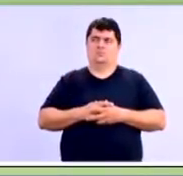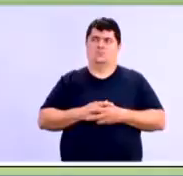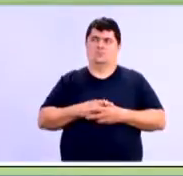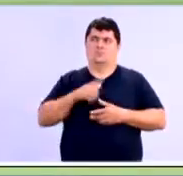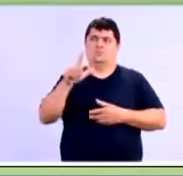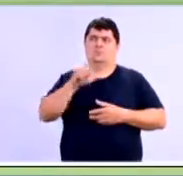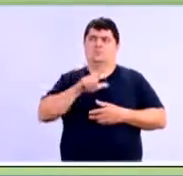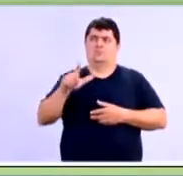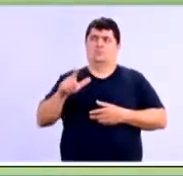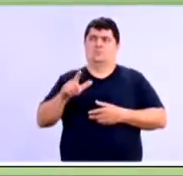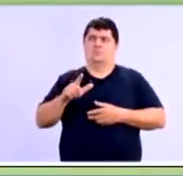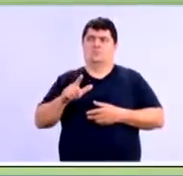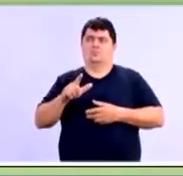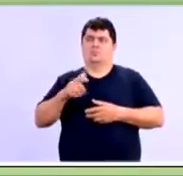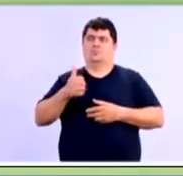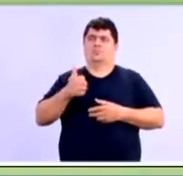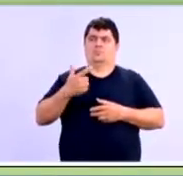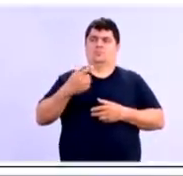lucro líquido?